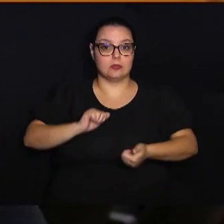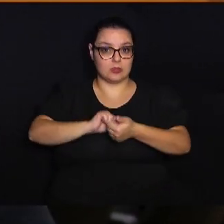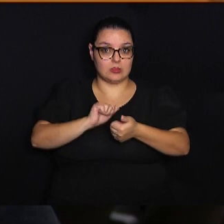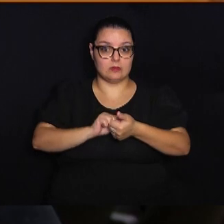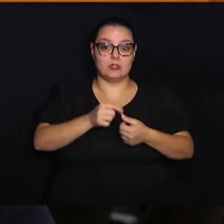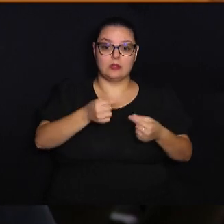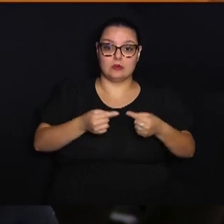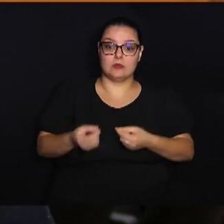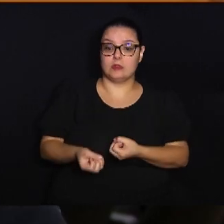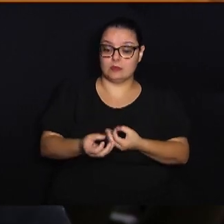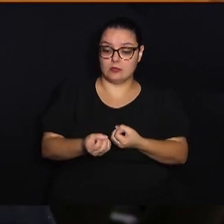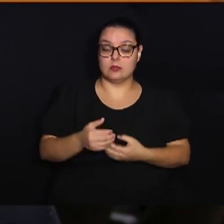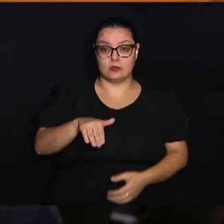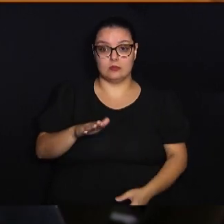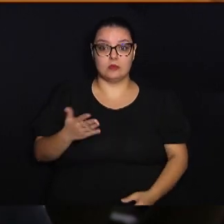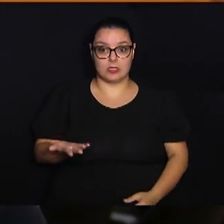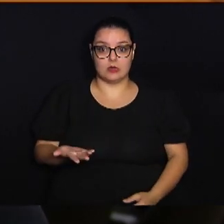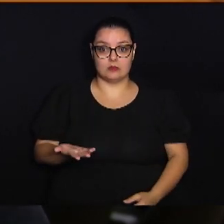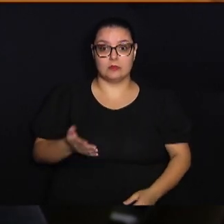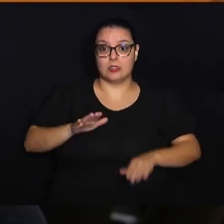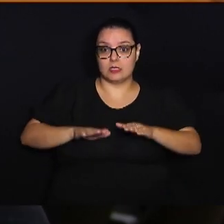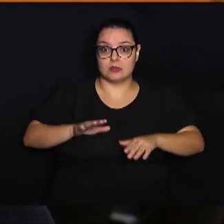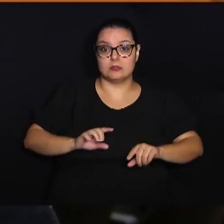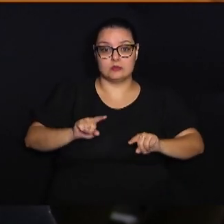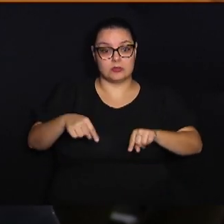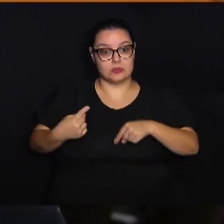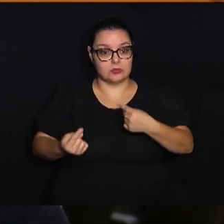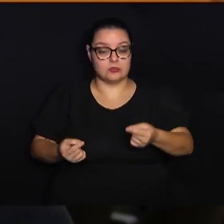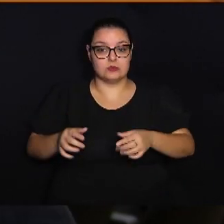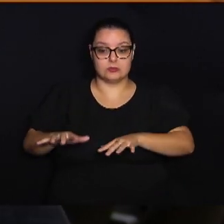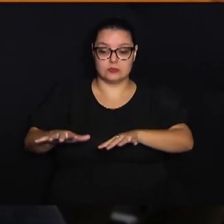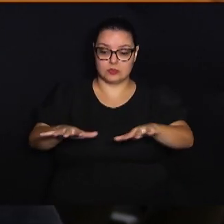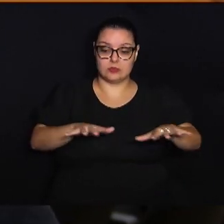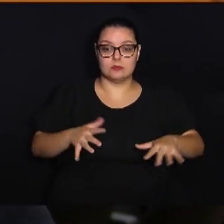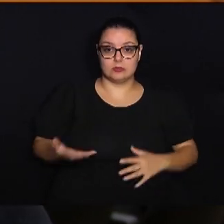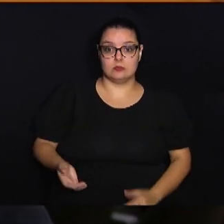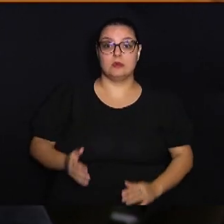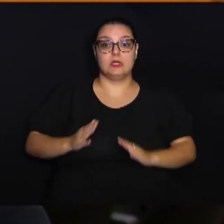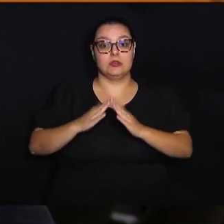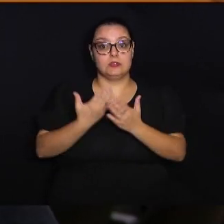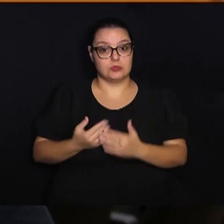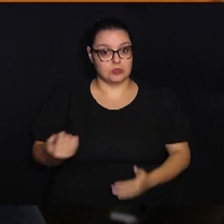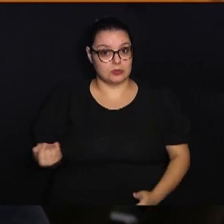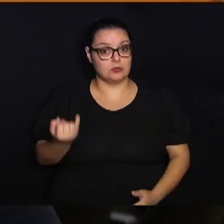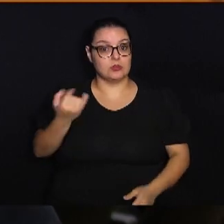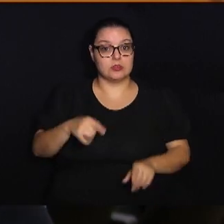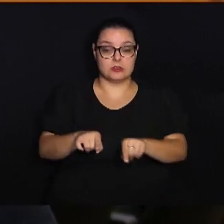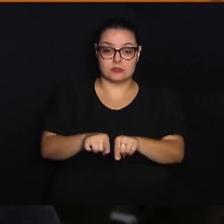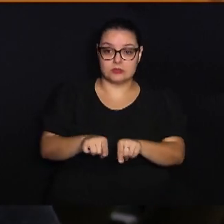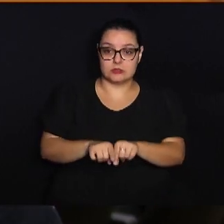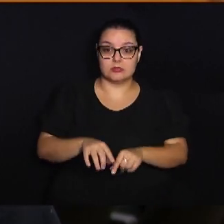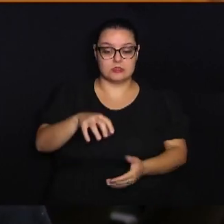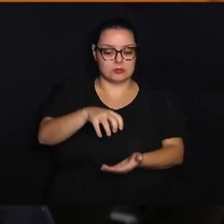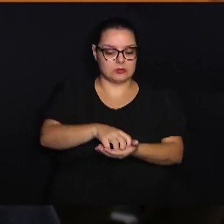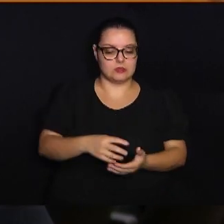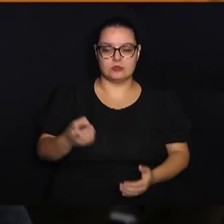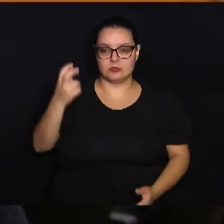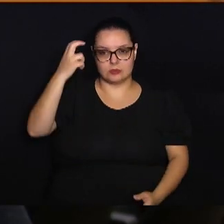monumento e que acontece toda sexta-feira à noite aqui no Largo do Pará e está prestes a